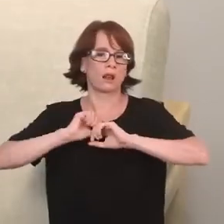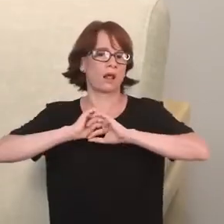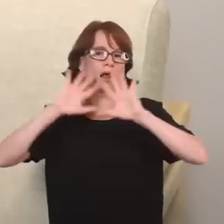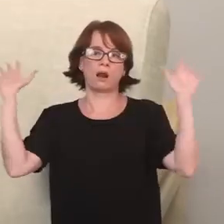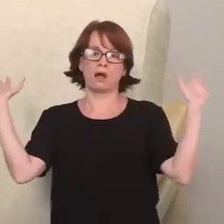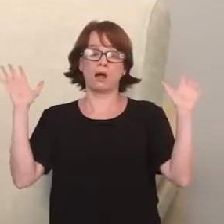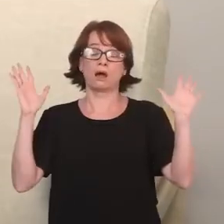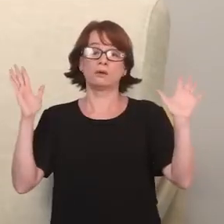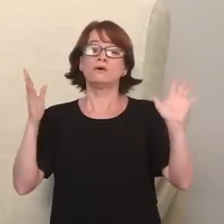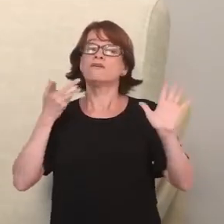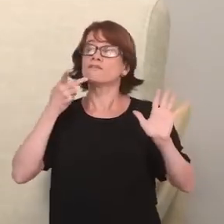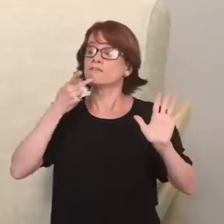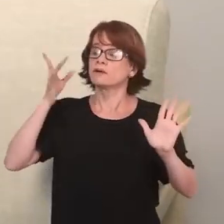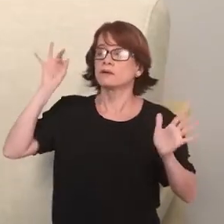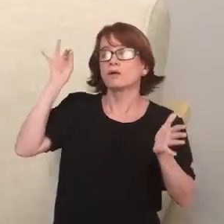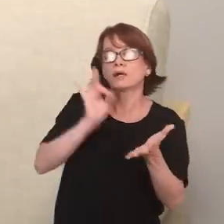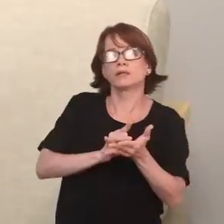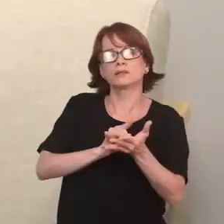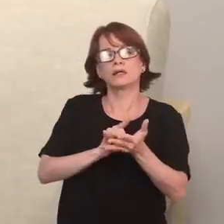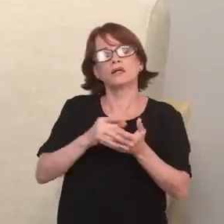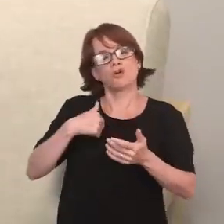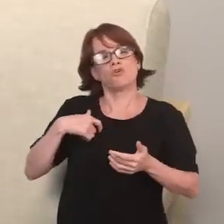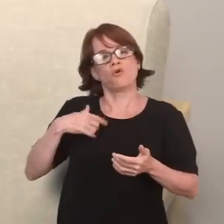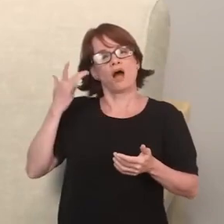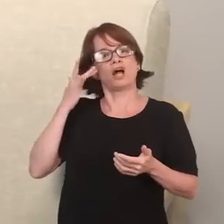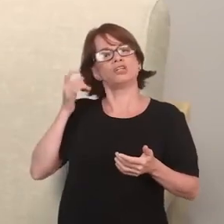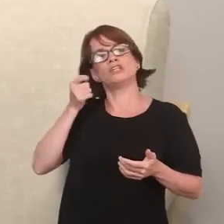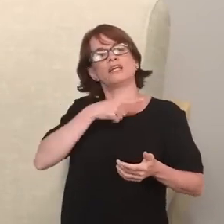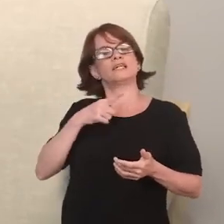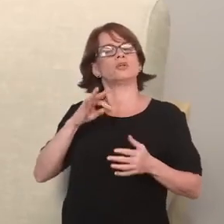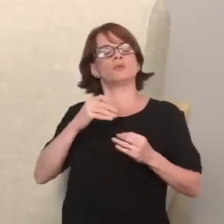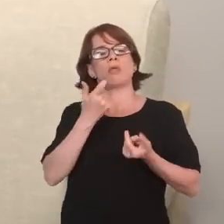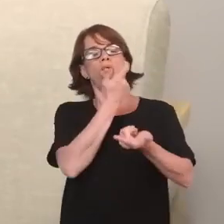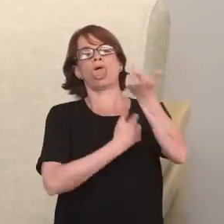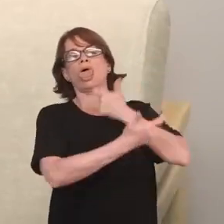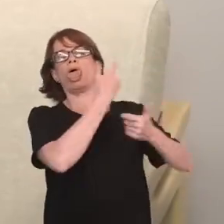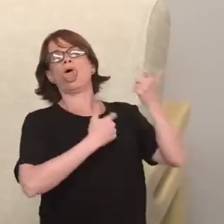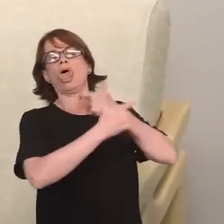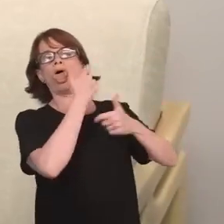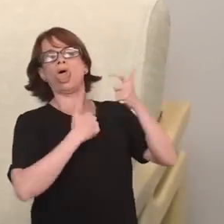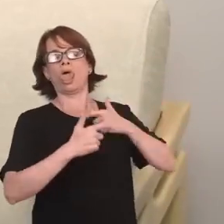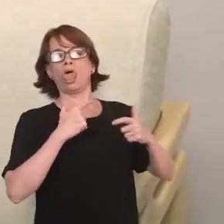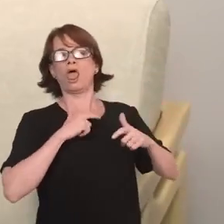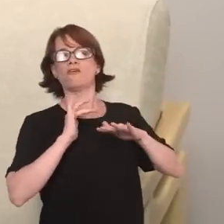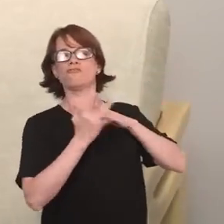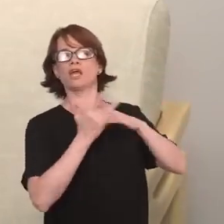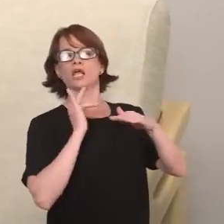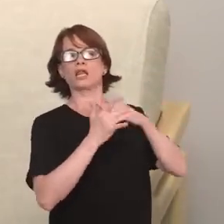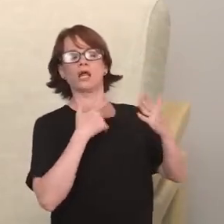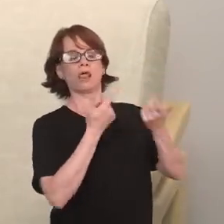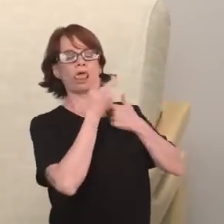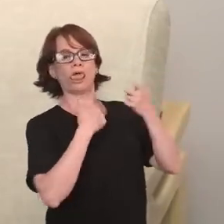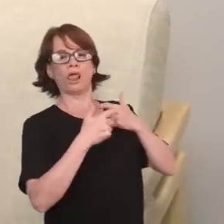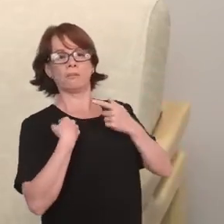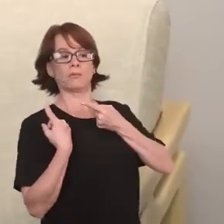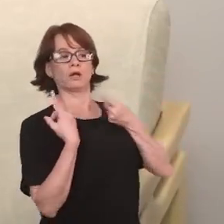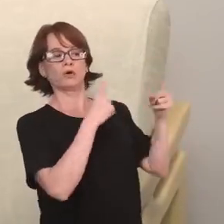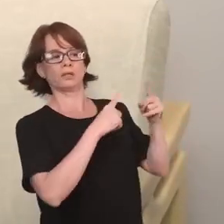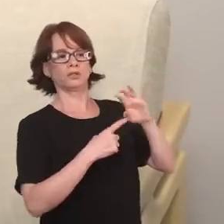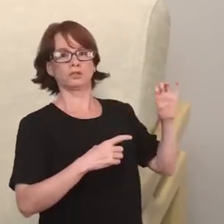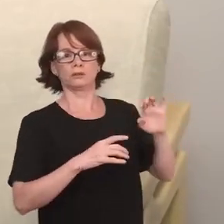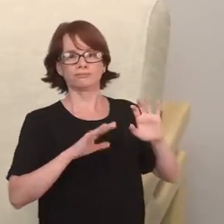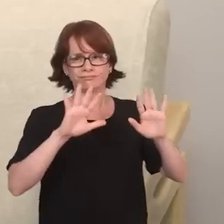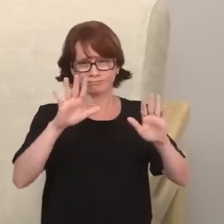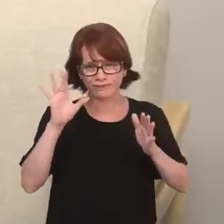falando a verdade. Eu acho engraçado quando nos acusam de fake news, que a gente ataca a esquerda com fake news. Para atacar a esquerda, você não precisa de contar